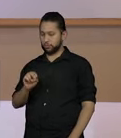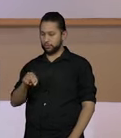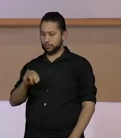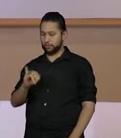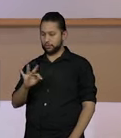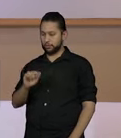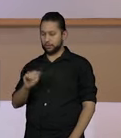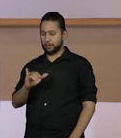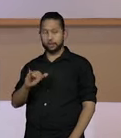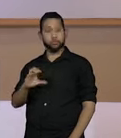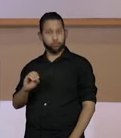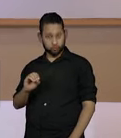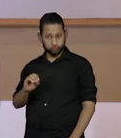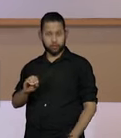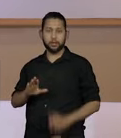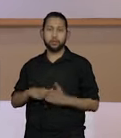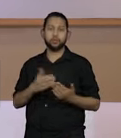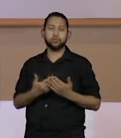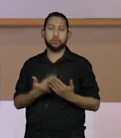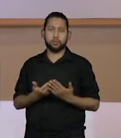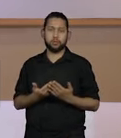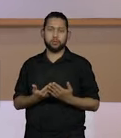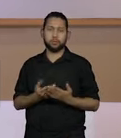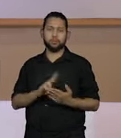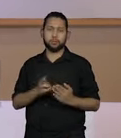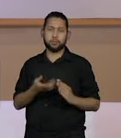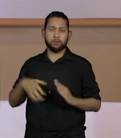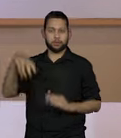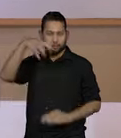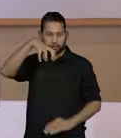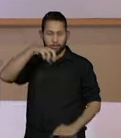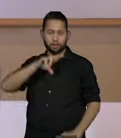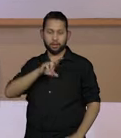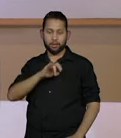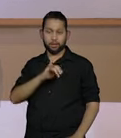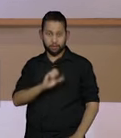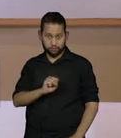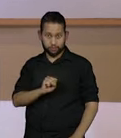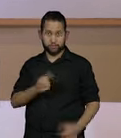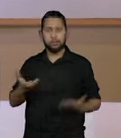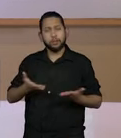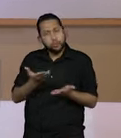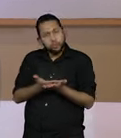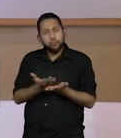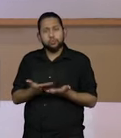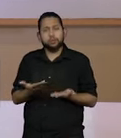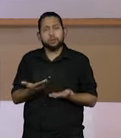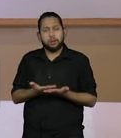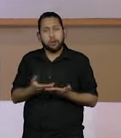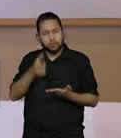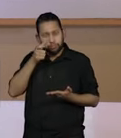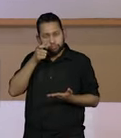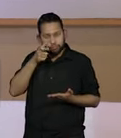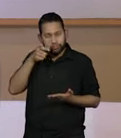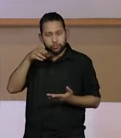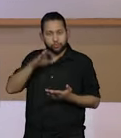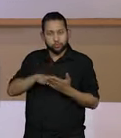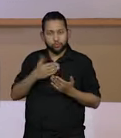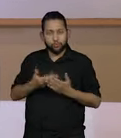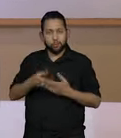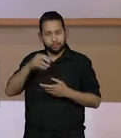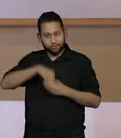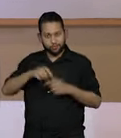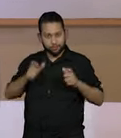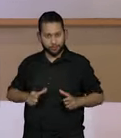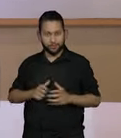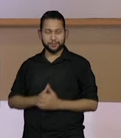escolar Pedro Brandão dos Reis, essa unidade onde a gente está fazendo a nossa aula de hoje. O tema que a gente vai